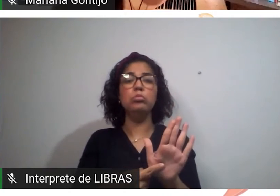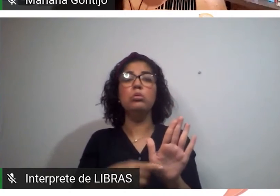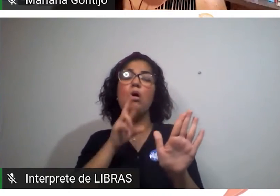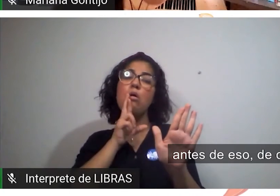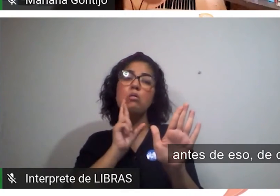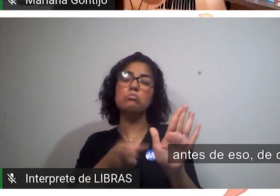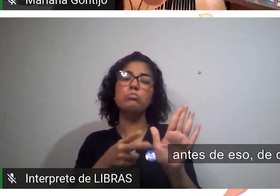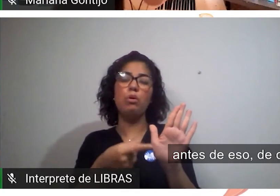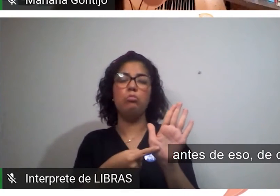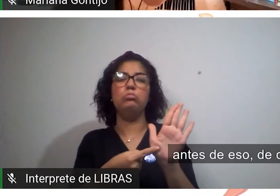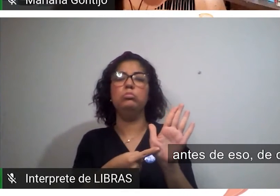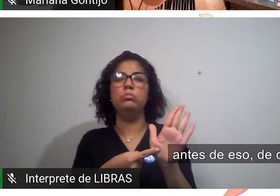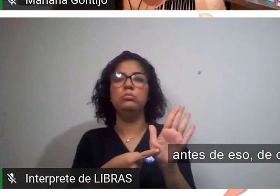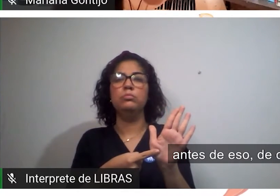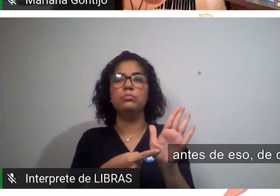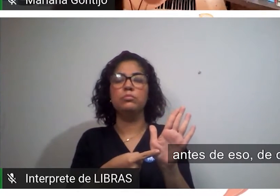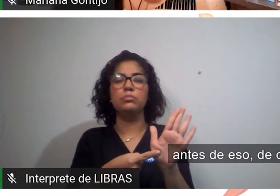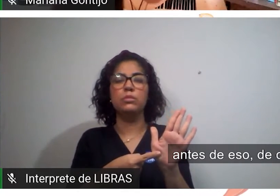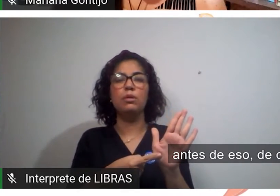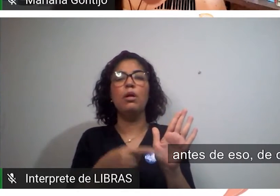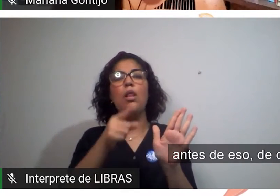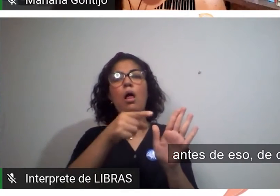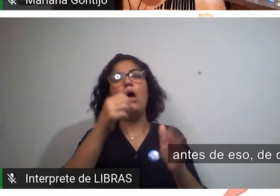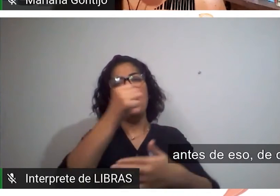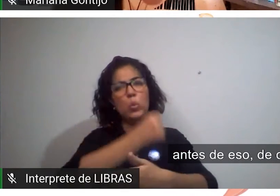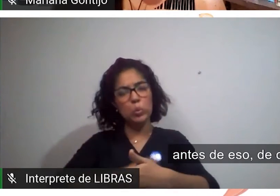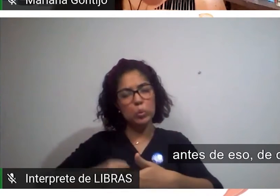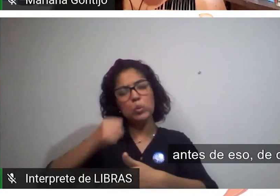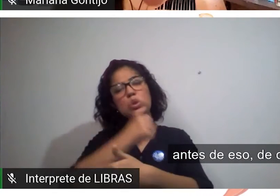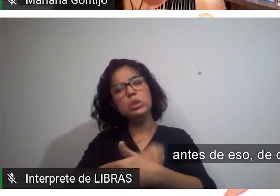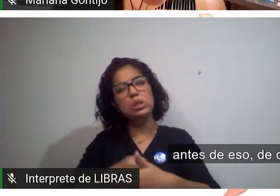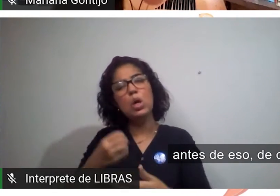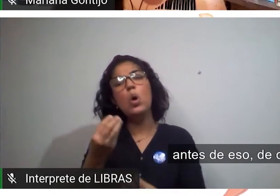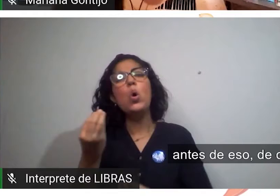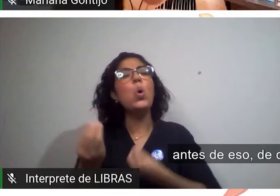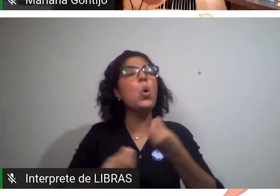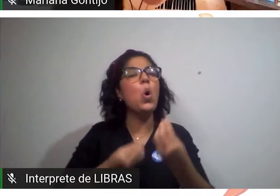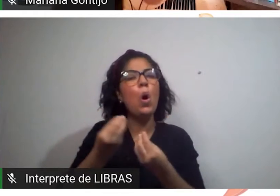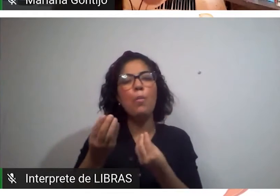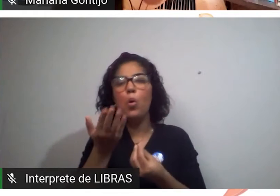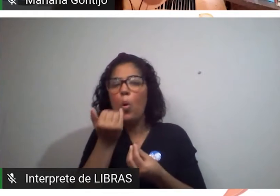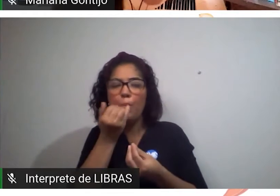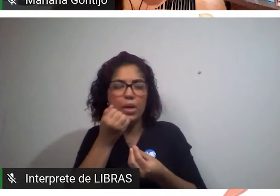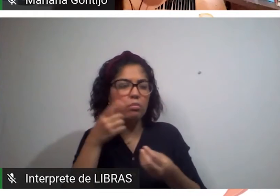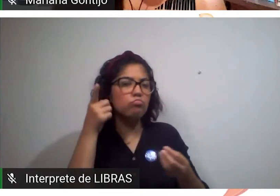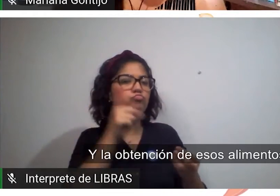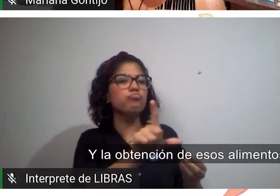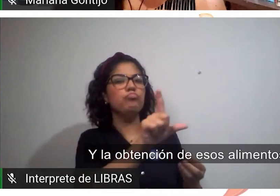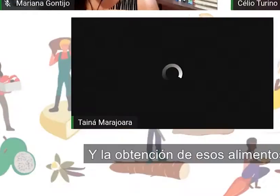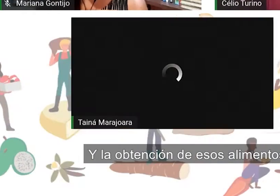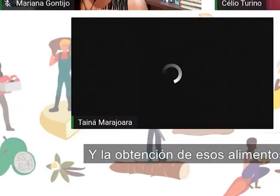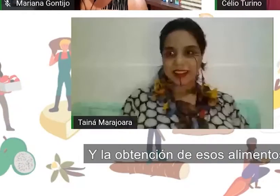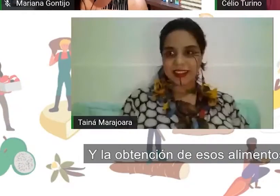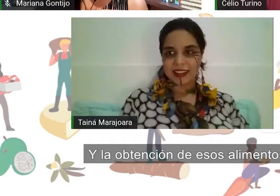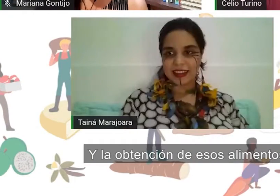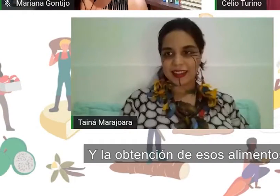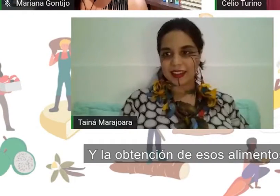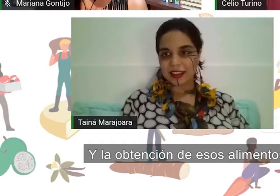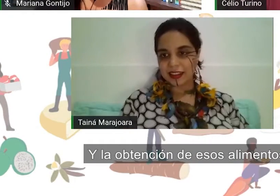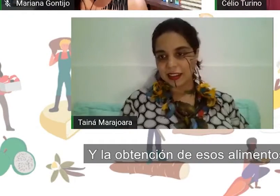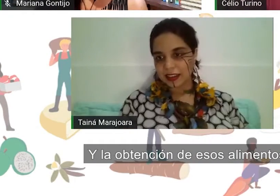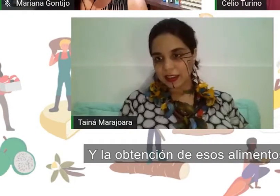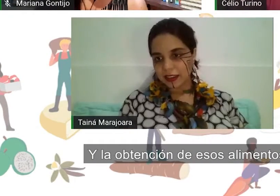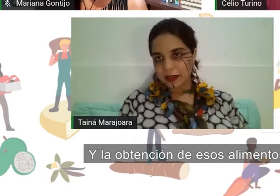cozinha. E diante da cozinha, de como se obteve os alimentos. E a obtenção